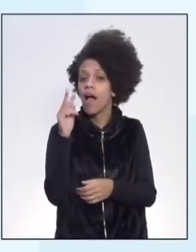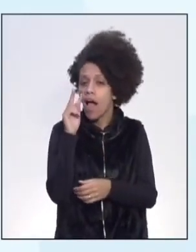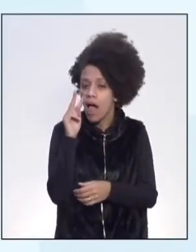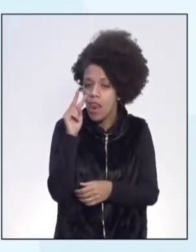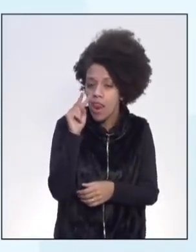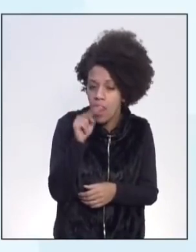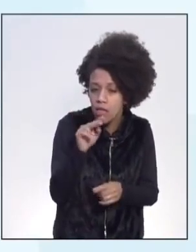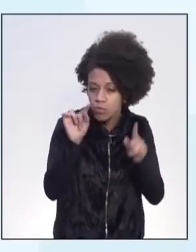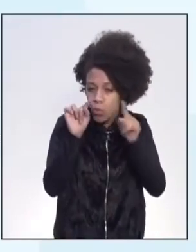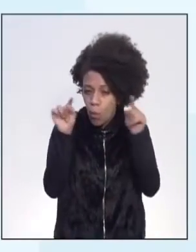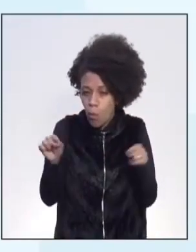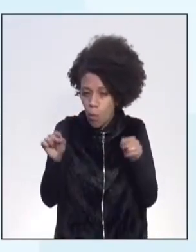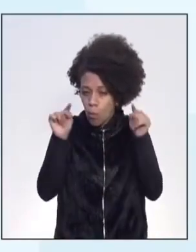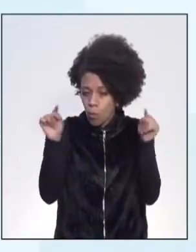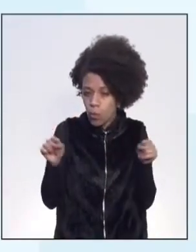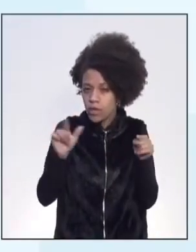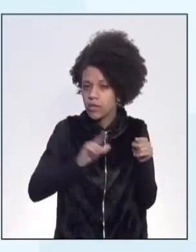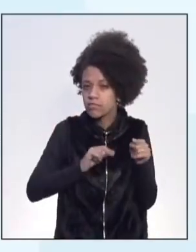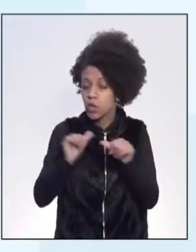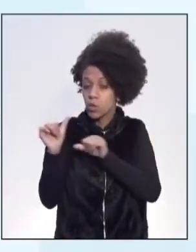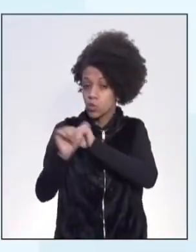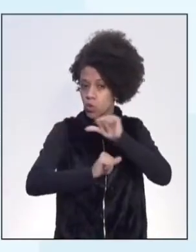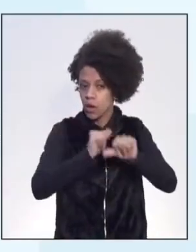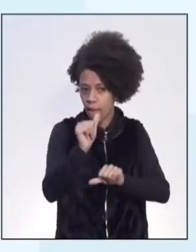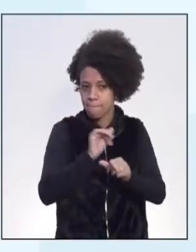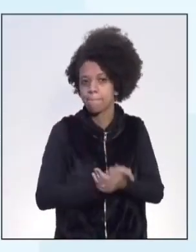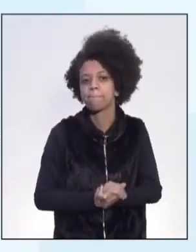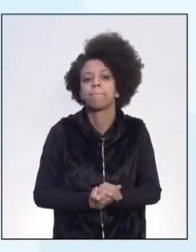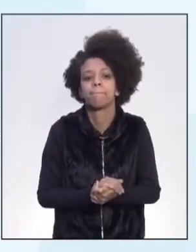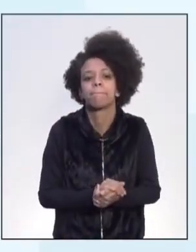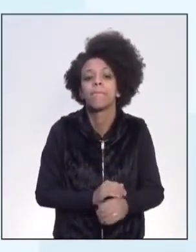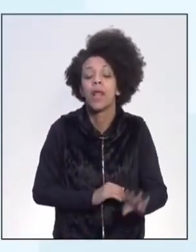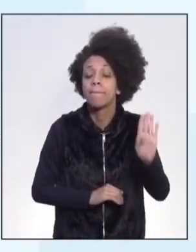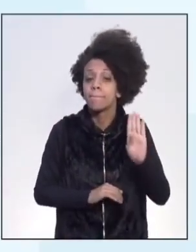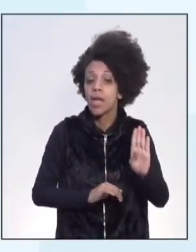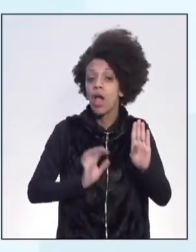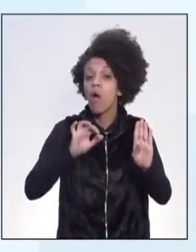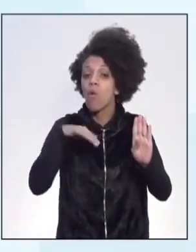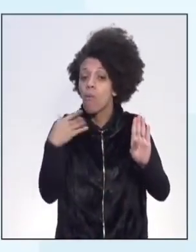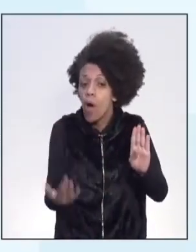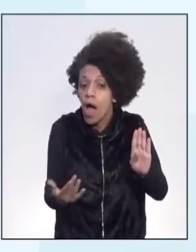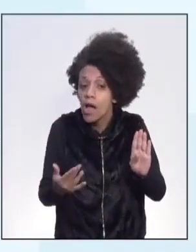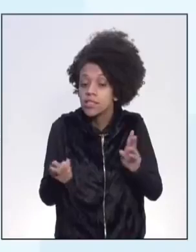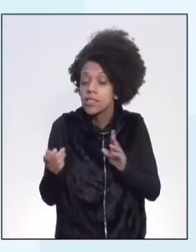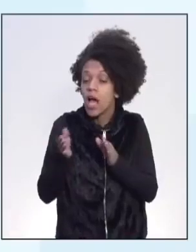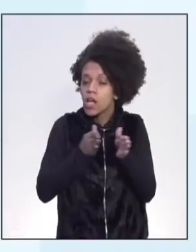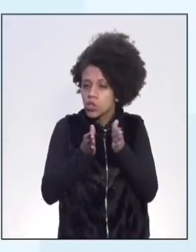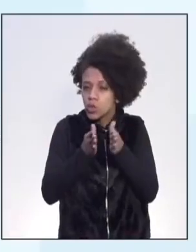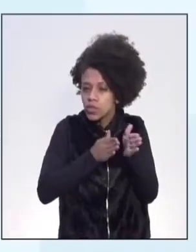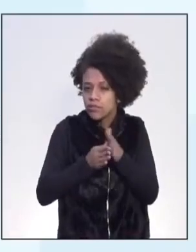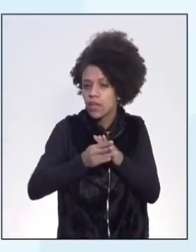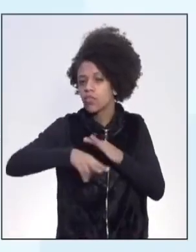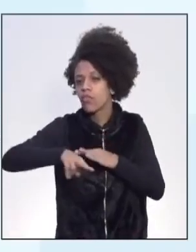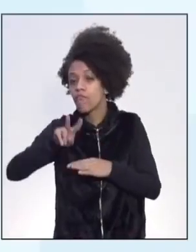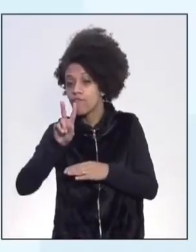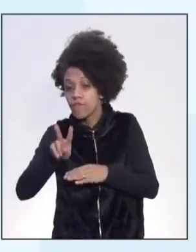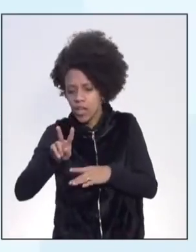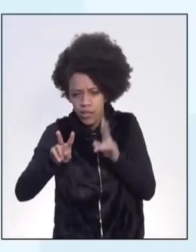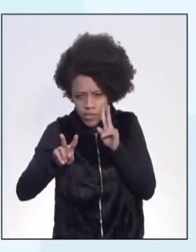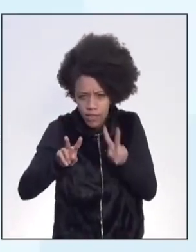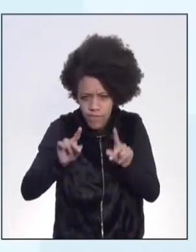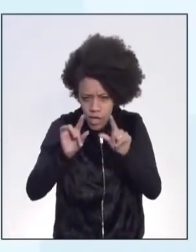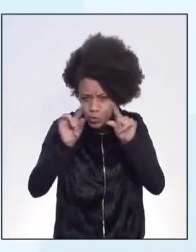do parênteses, o número que tem ali, e trocar o sinal. Tá bom. Item B. Quais são as coordenadas do vértice V? Tá vendo a fórmula